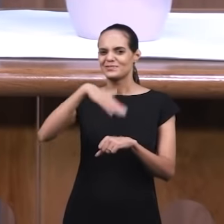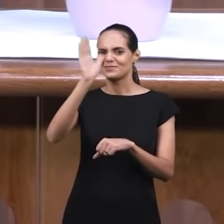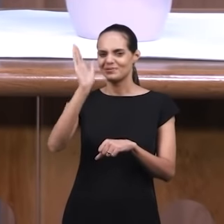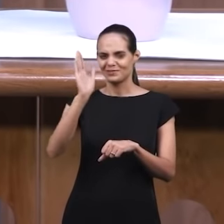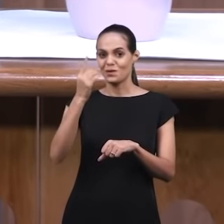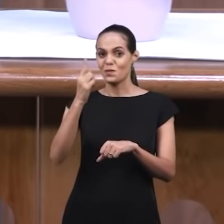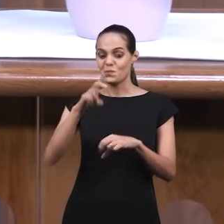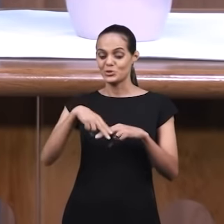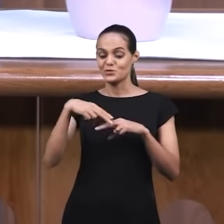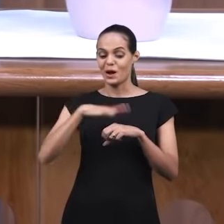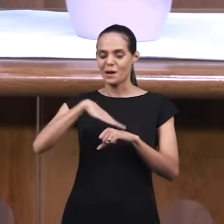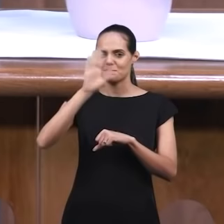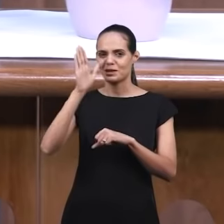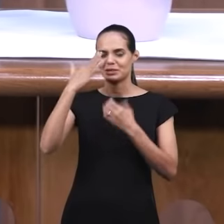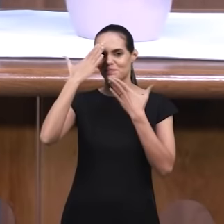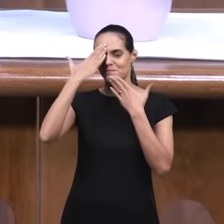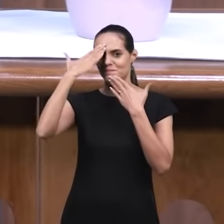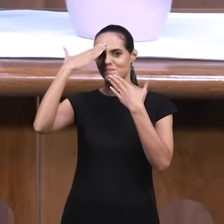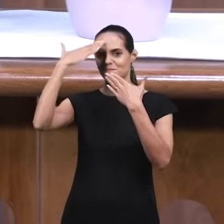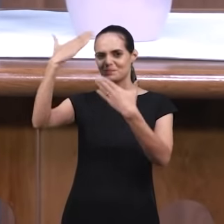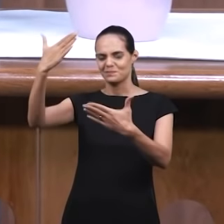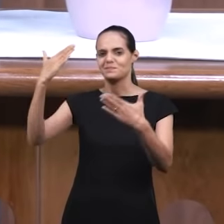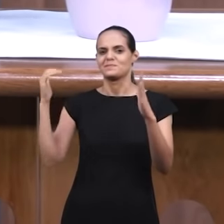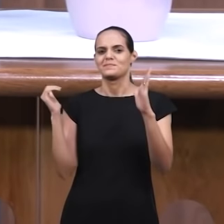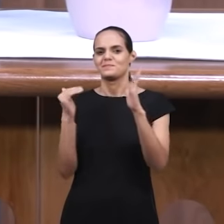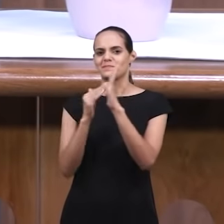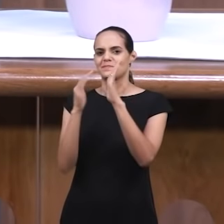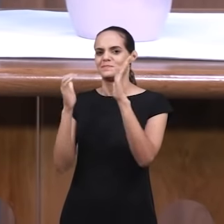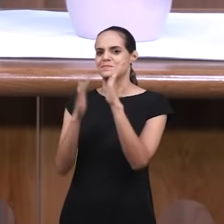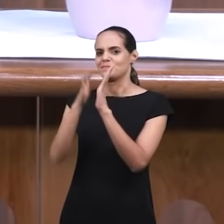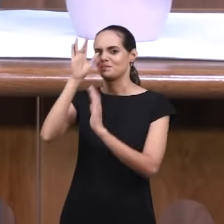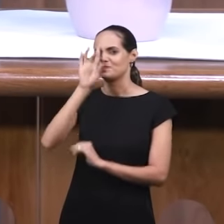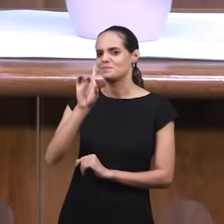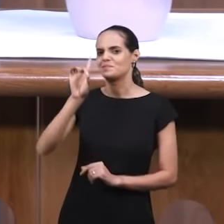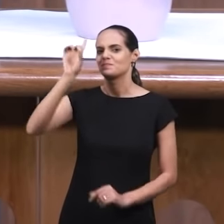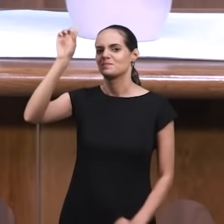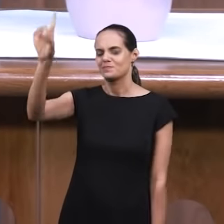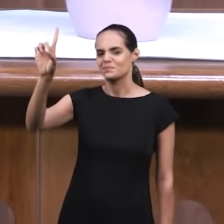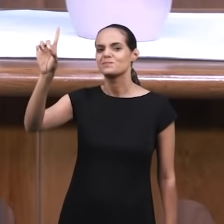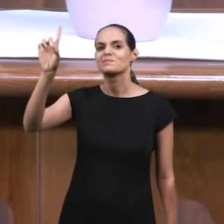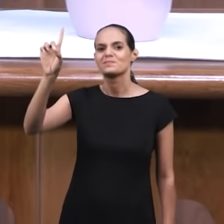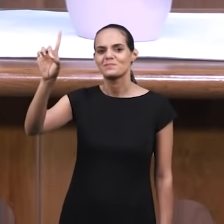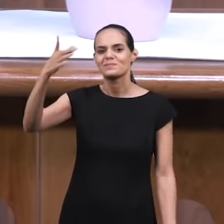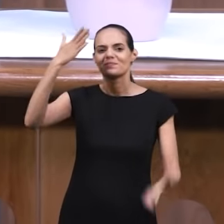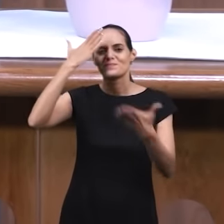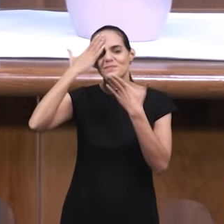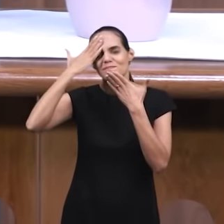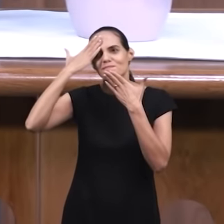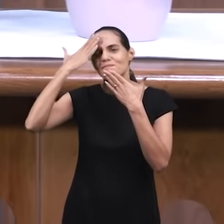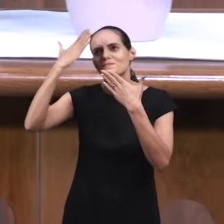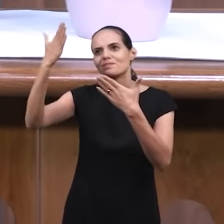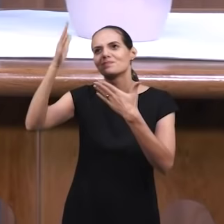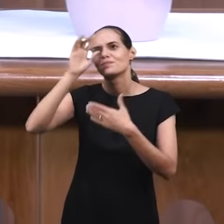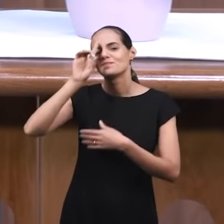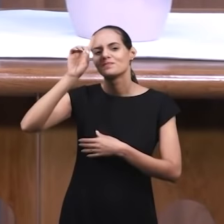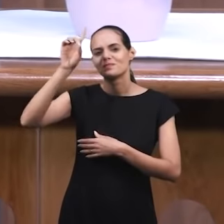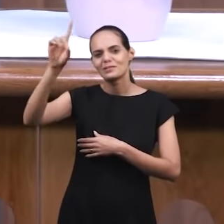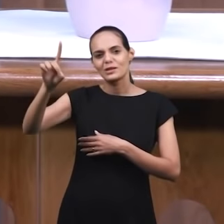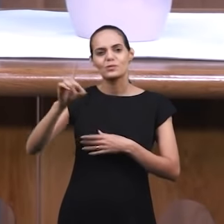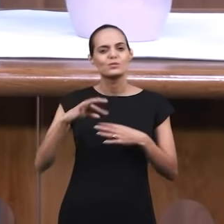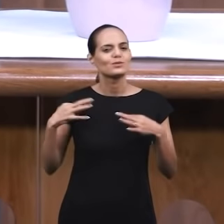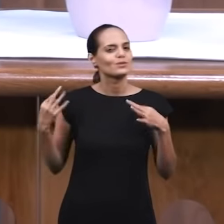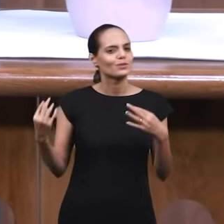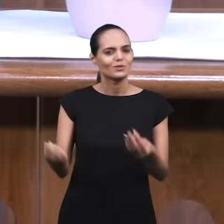para louvar o nome do Senhor, para cantar louvores a Deus, para ser grato a Deus em todas as